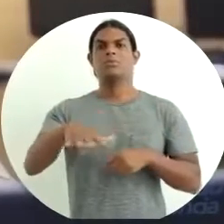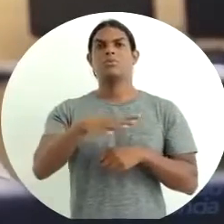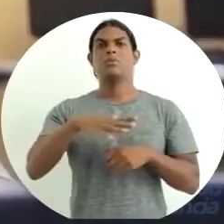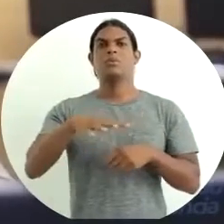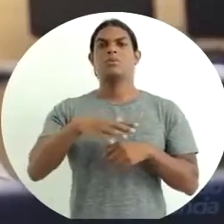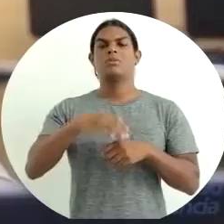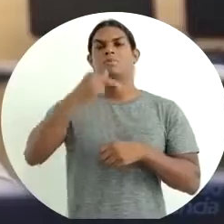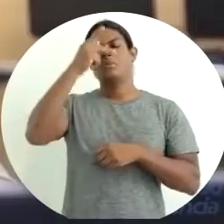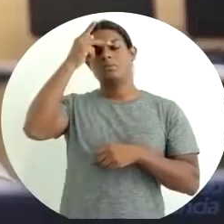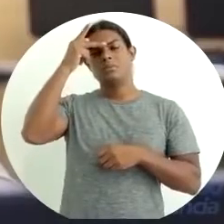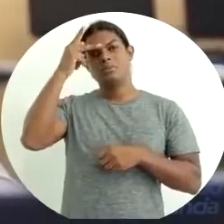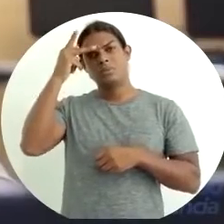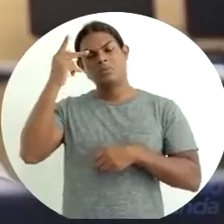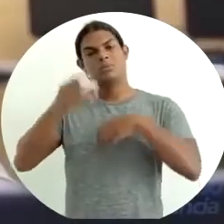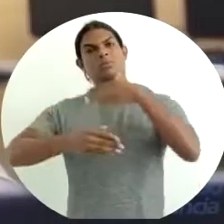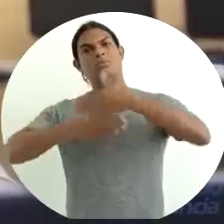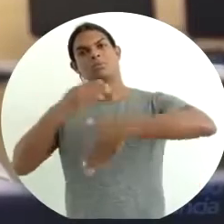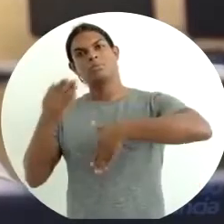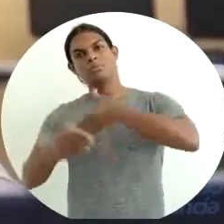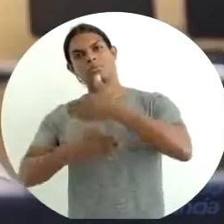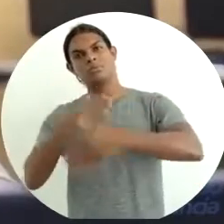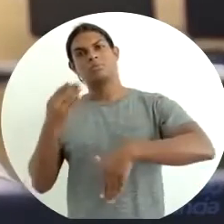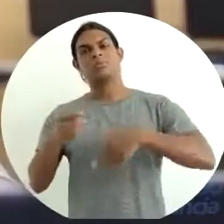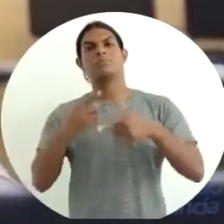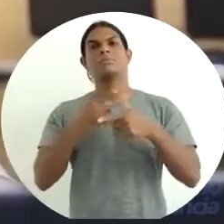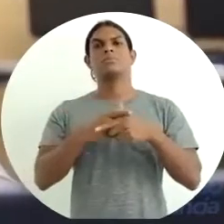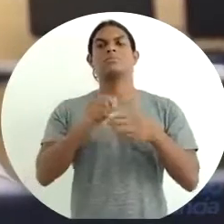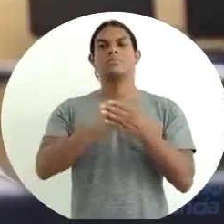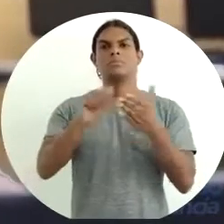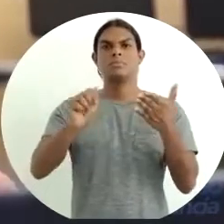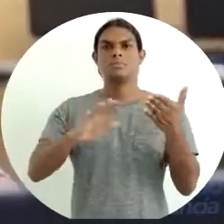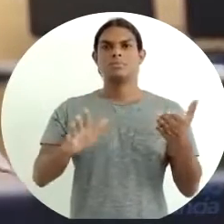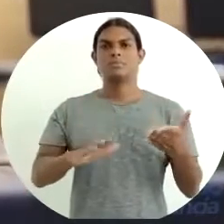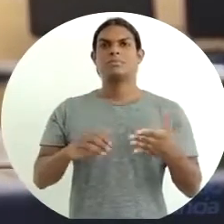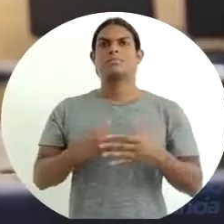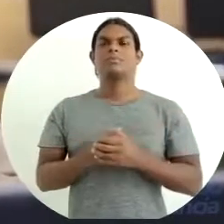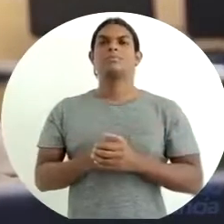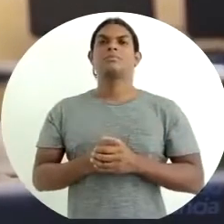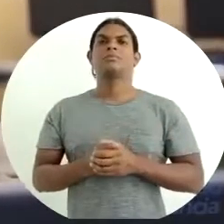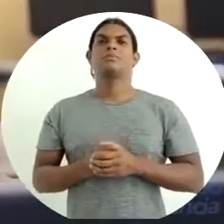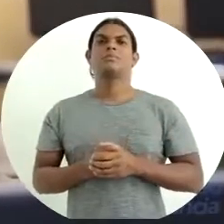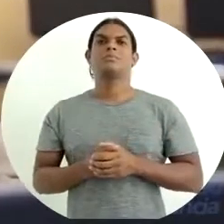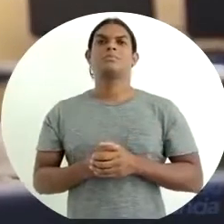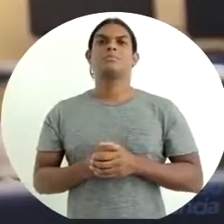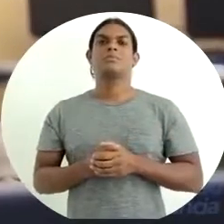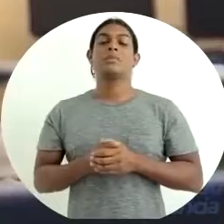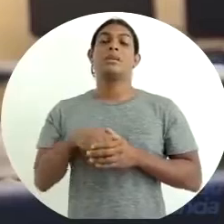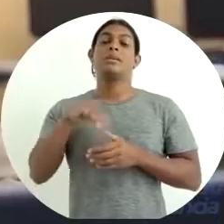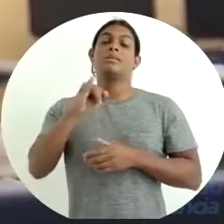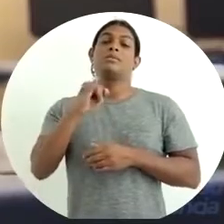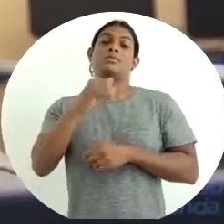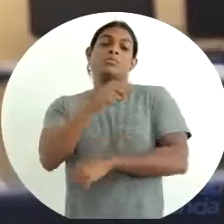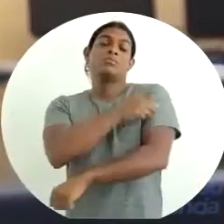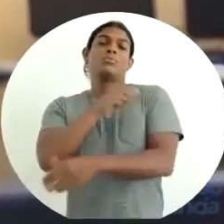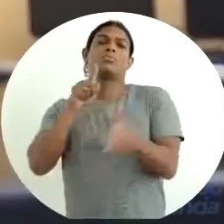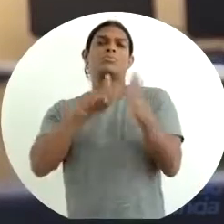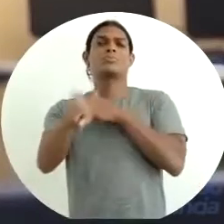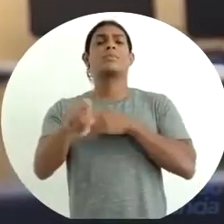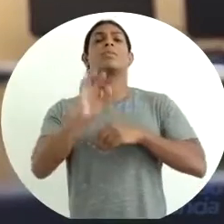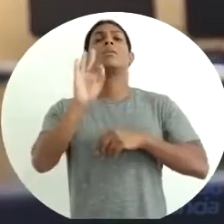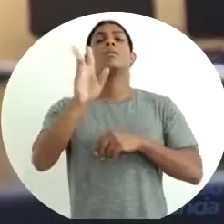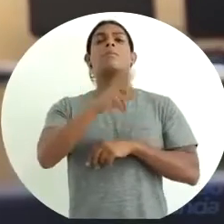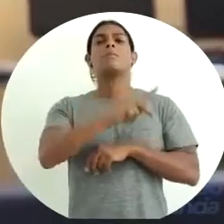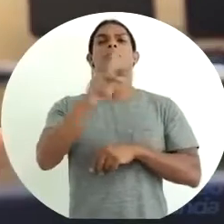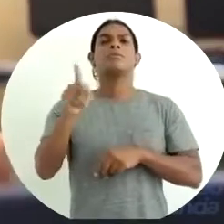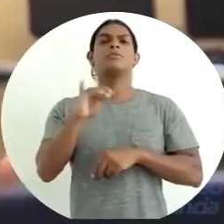desenvolve a sua atividade laborativa. Tá? Então, esse trajeto é. Aí me pergunta o aluno, mas professor, e se ele no